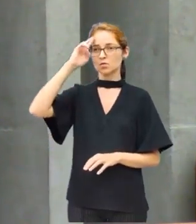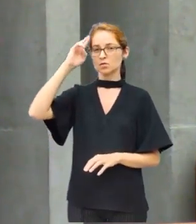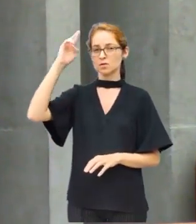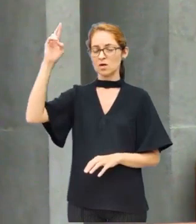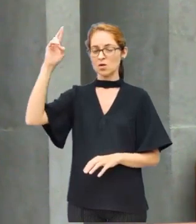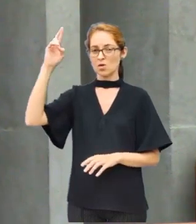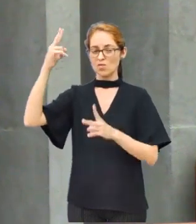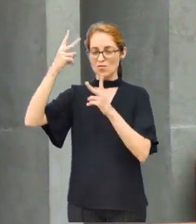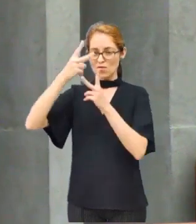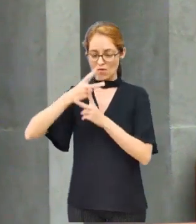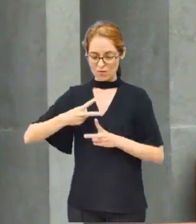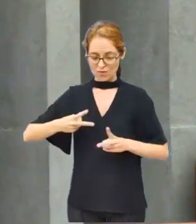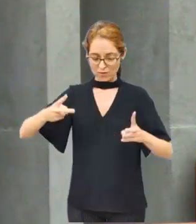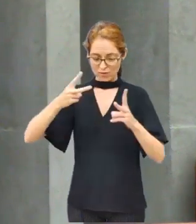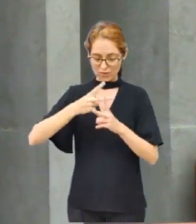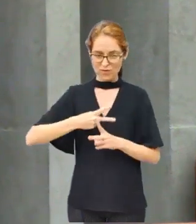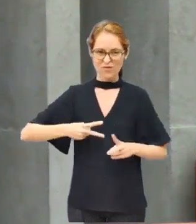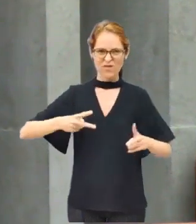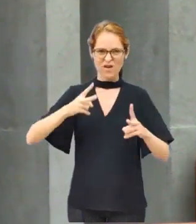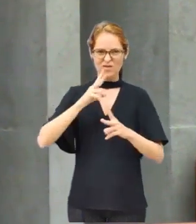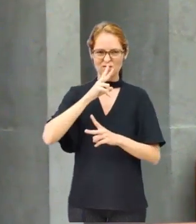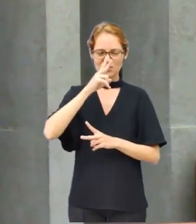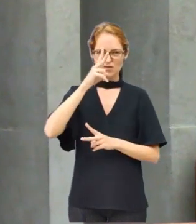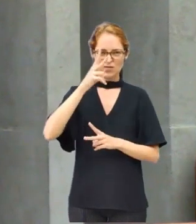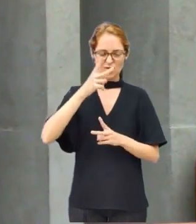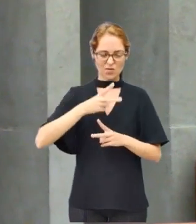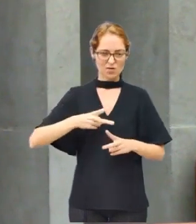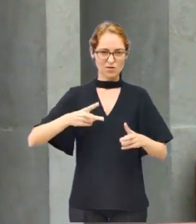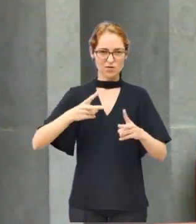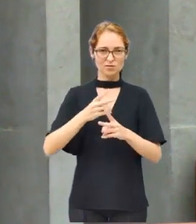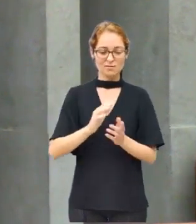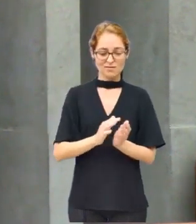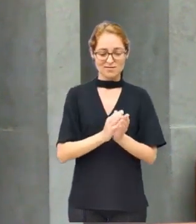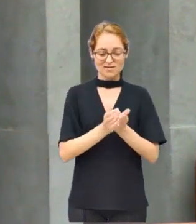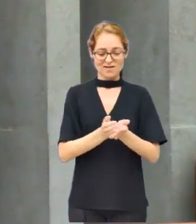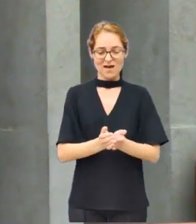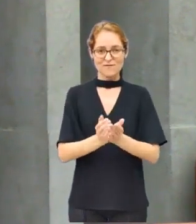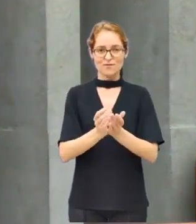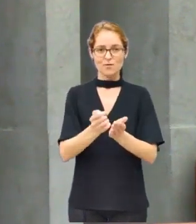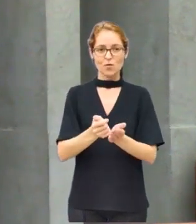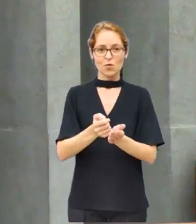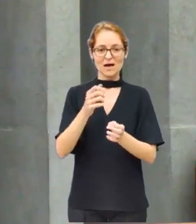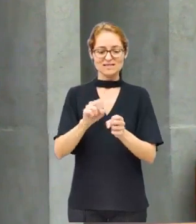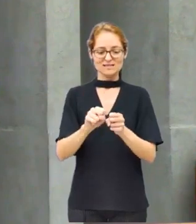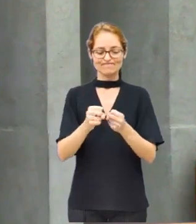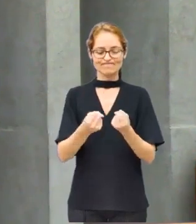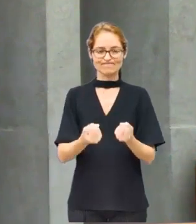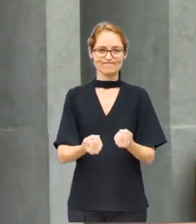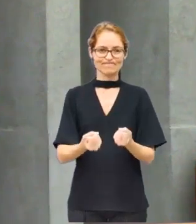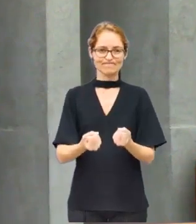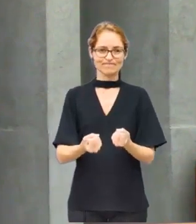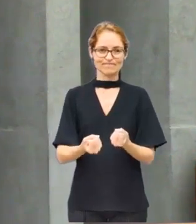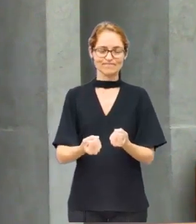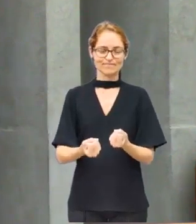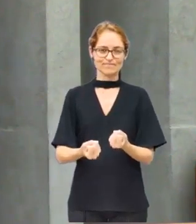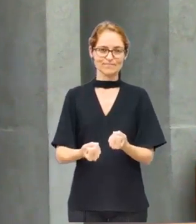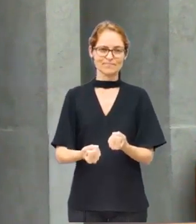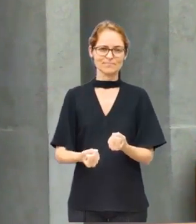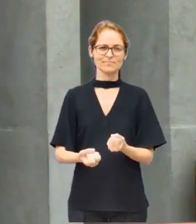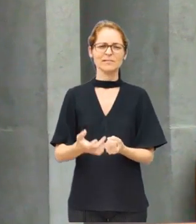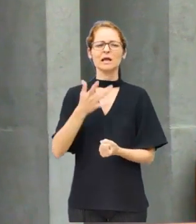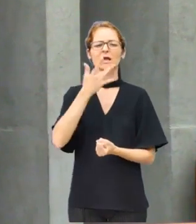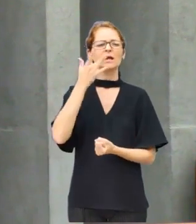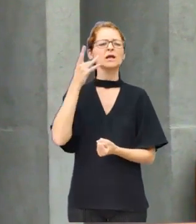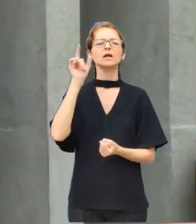fez-se no mar uma grande tempestade, o navio estava a ponto de se despedaçar. quem que